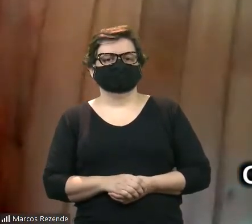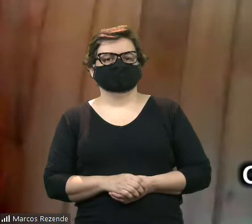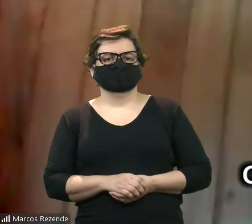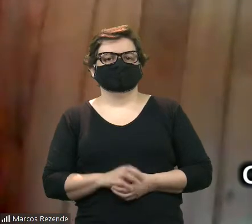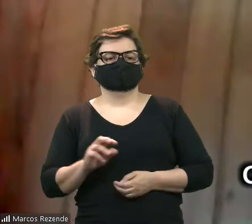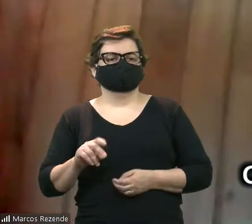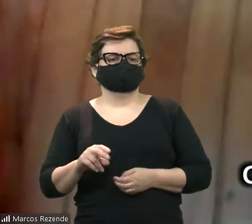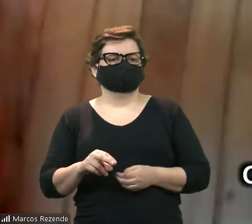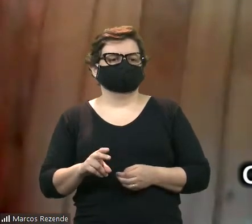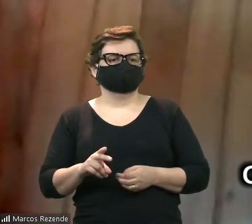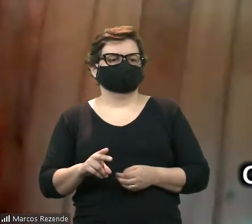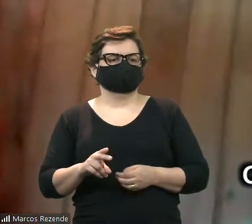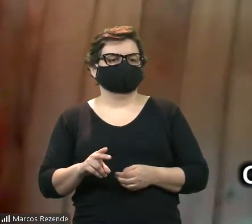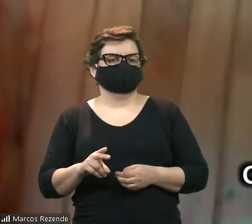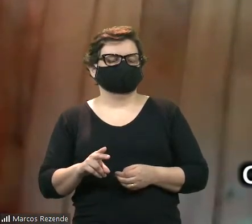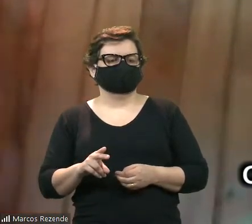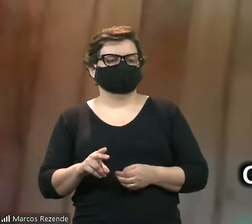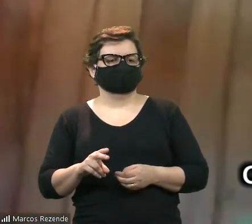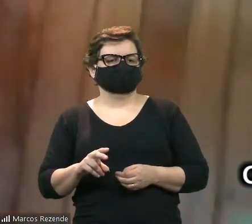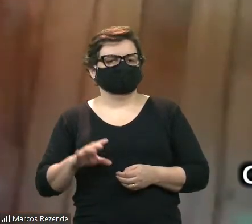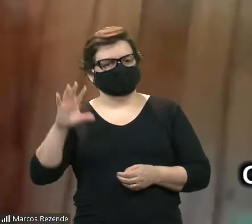conforme deliberado pelo plenário.